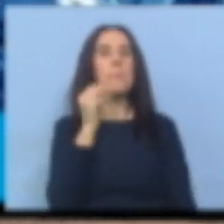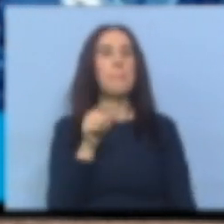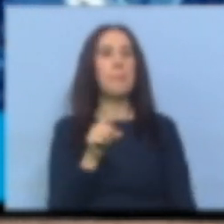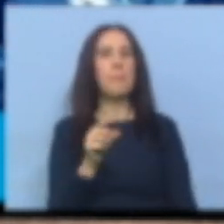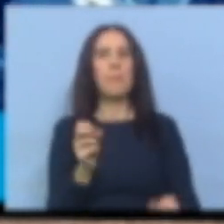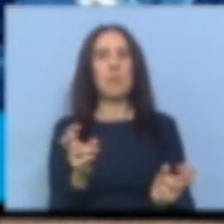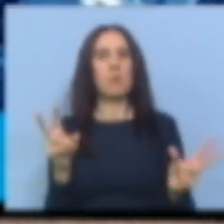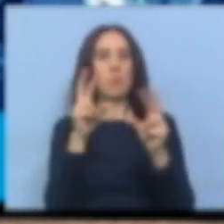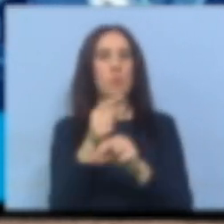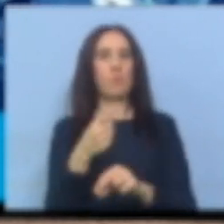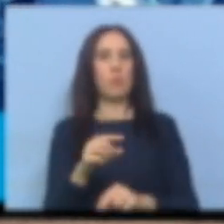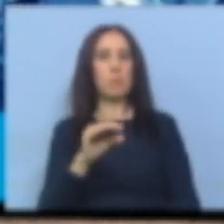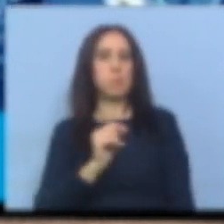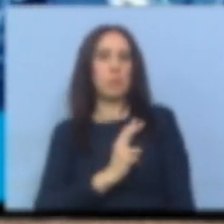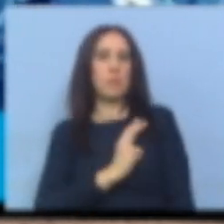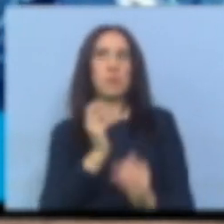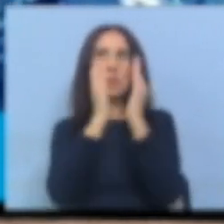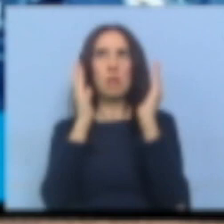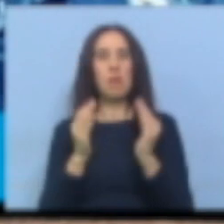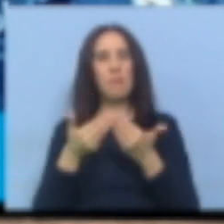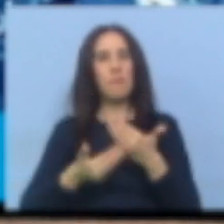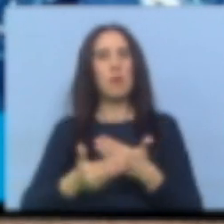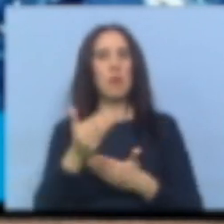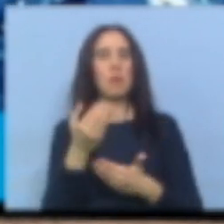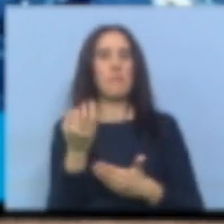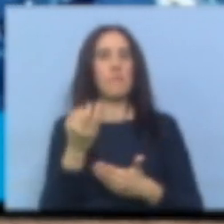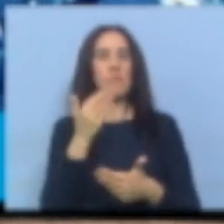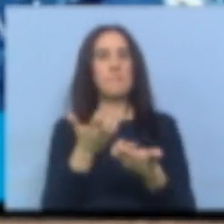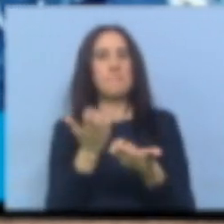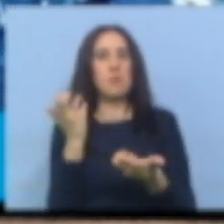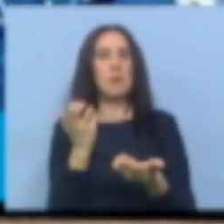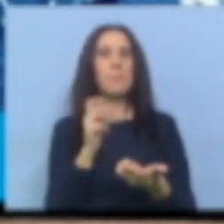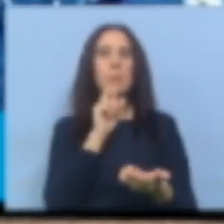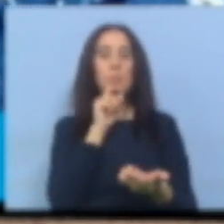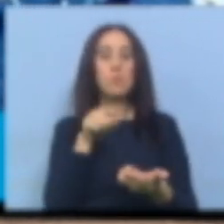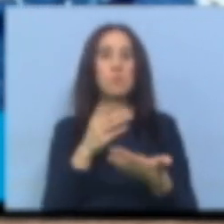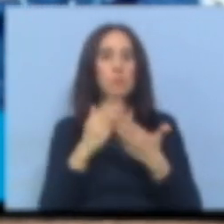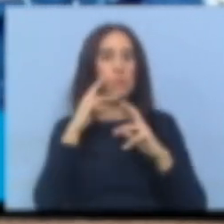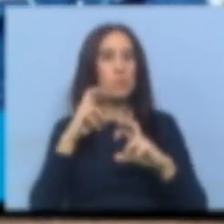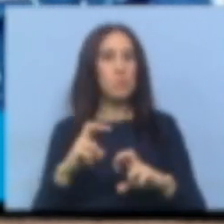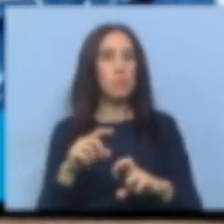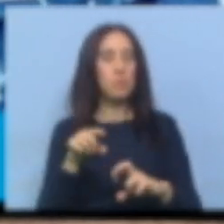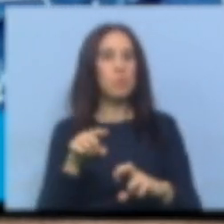algo de novo na universidade e que vai marcar também a possibilidade de estes estudos